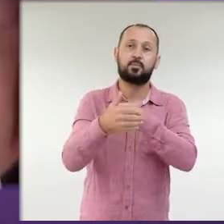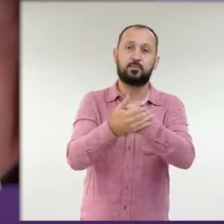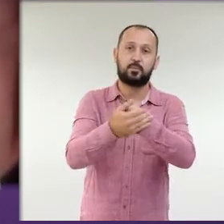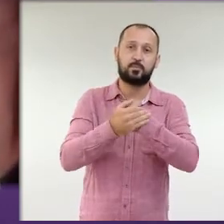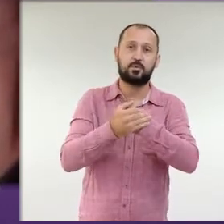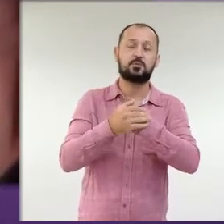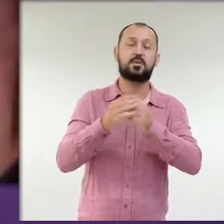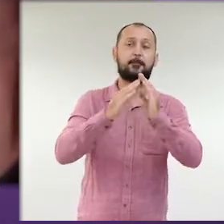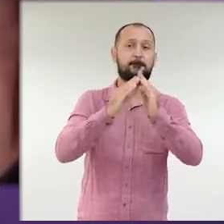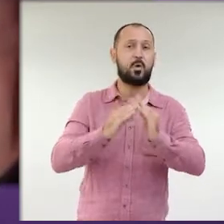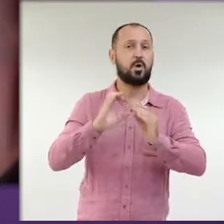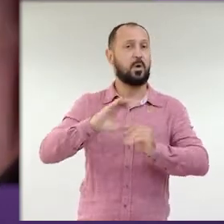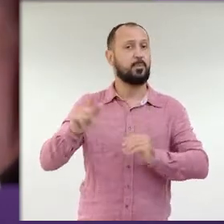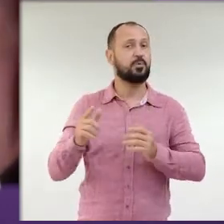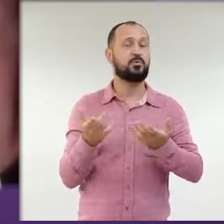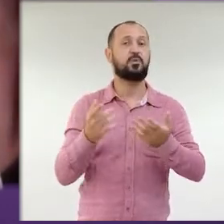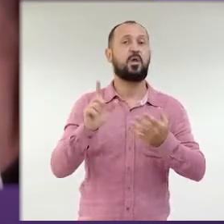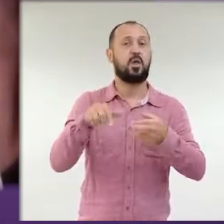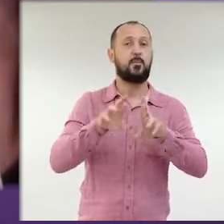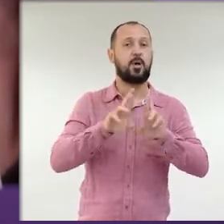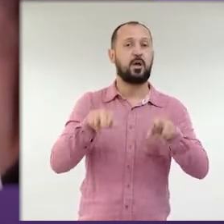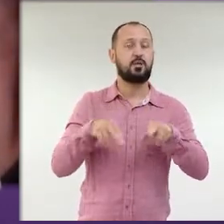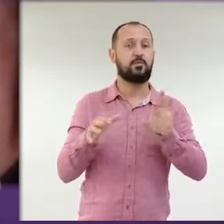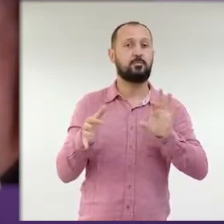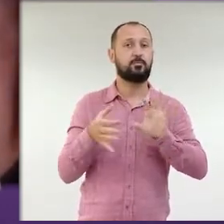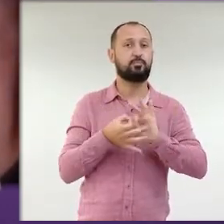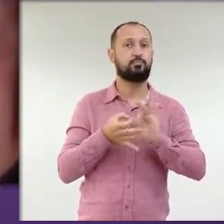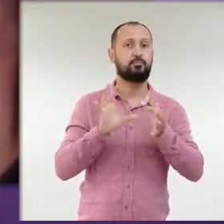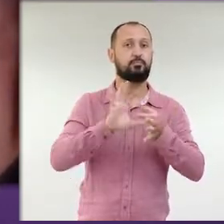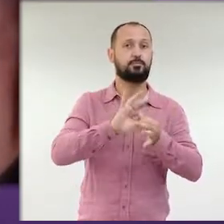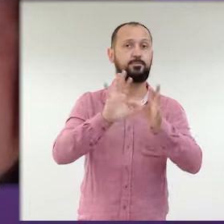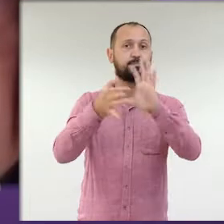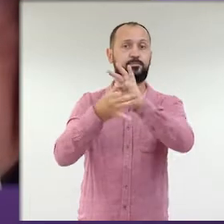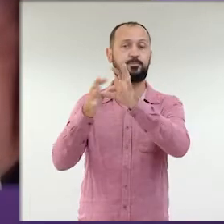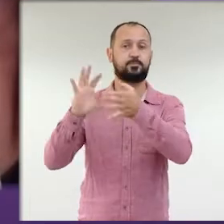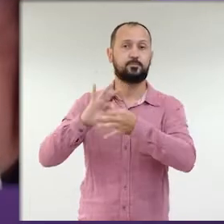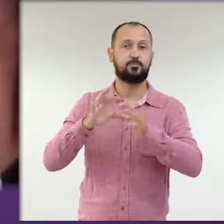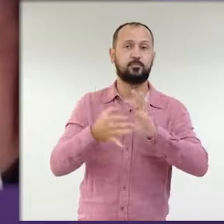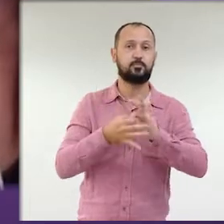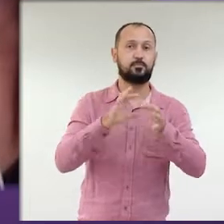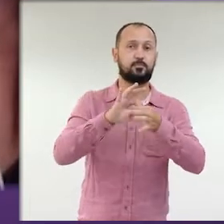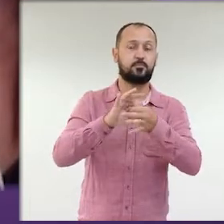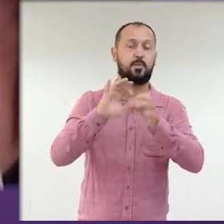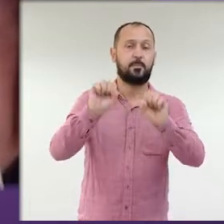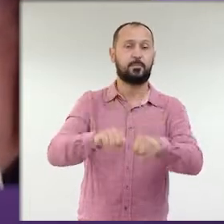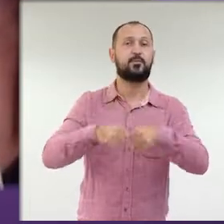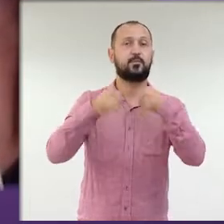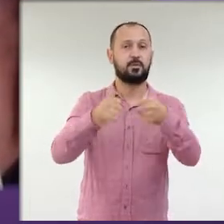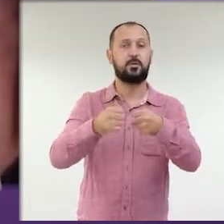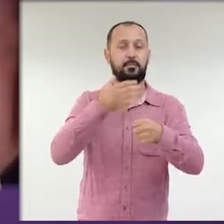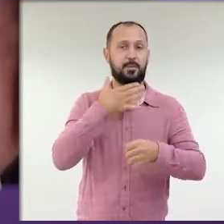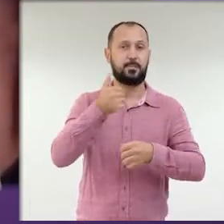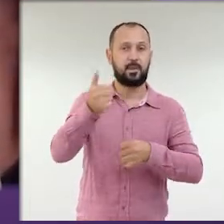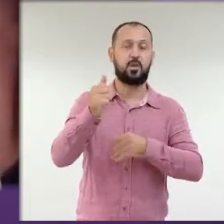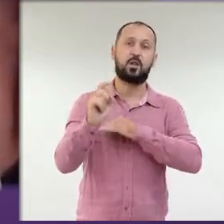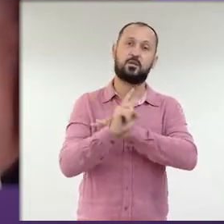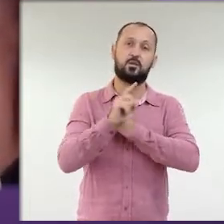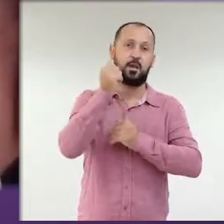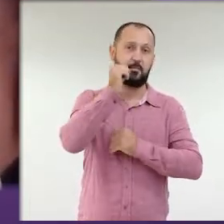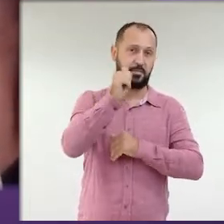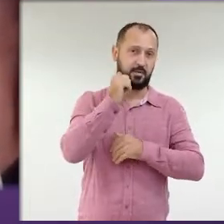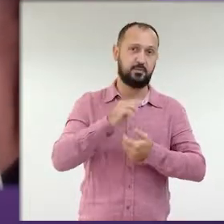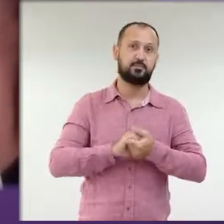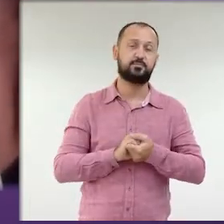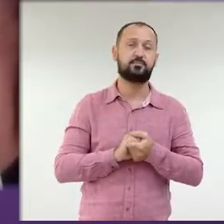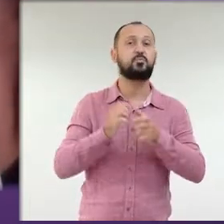mulheres residentes em Campo Grande. Então, é uma rede que vai se interligando e vai se fortalecendo para fortalecer e para melhor atender a